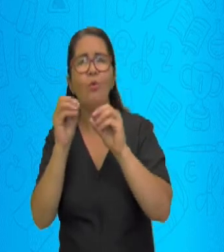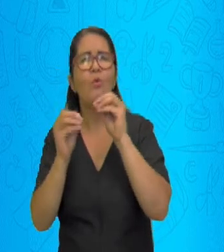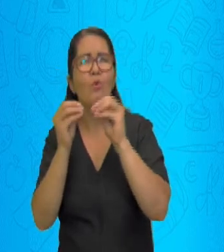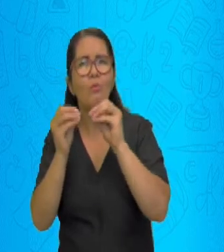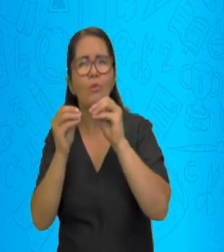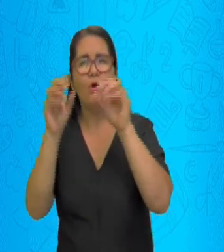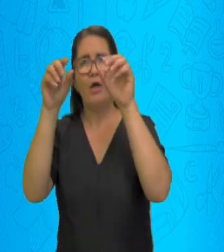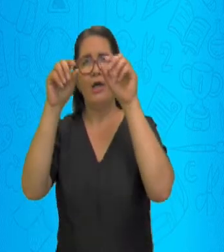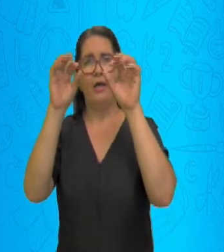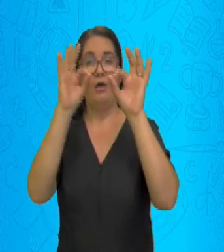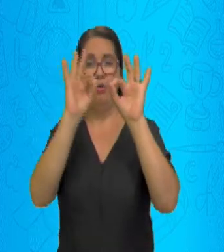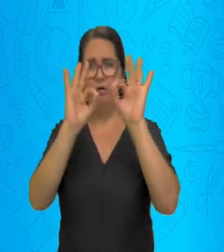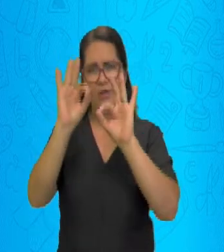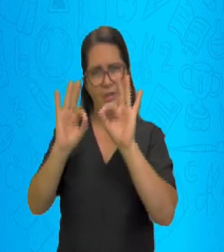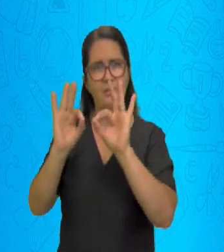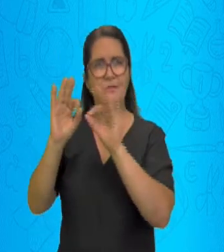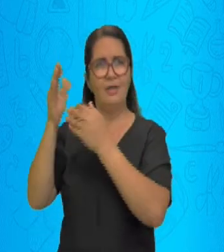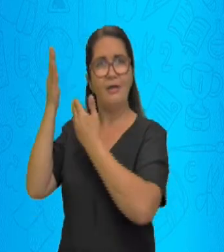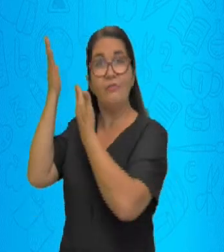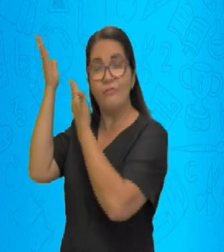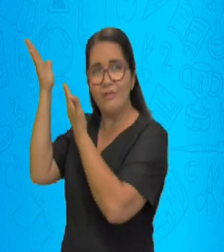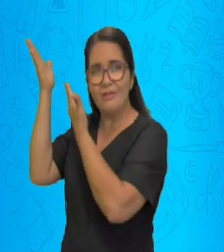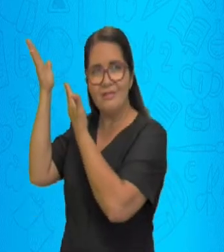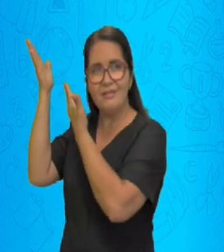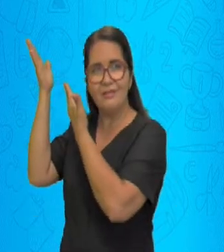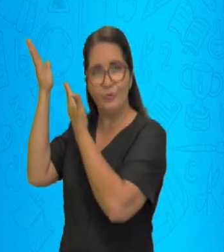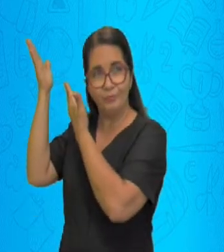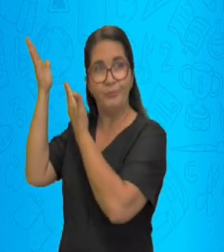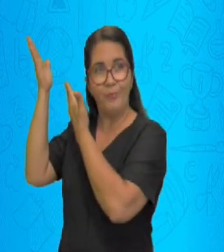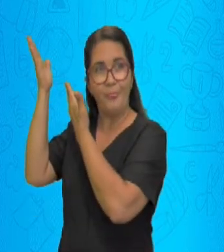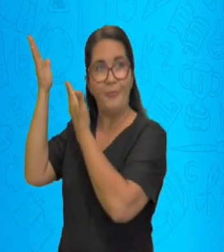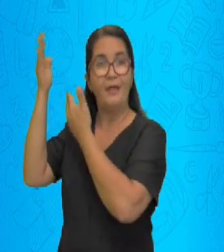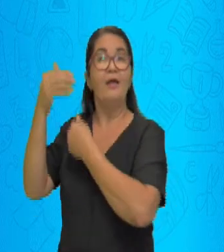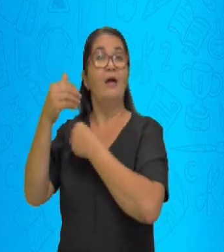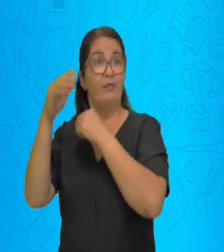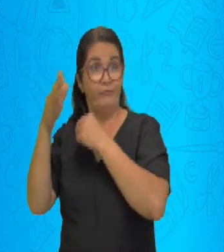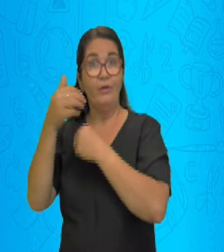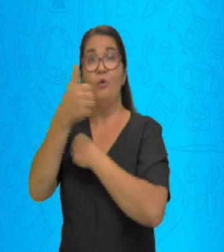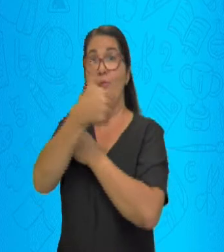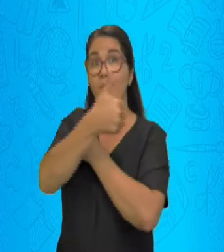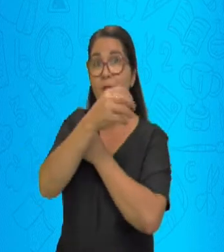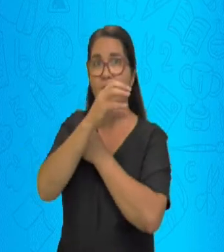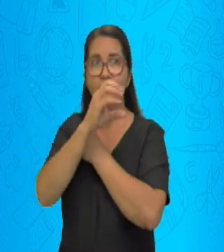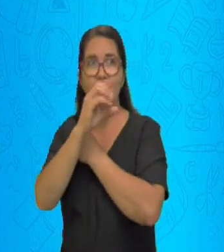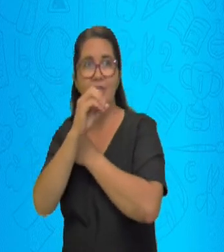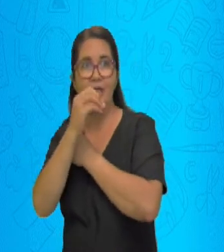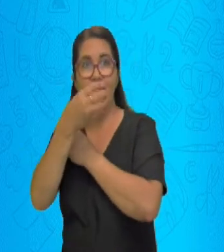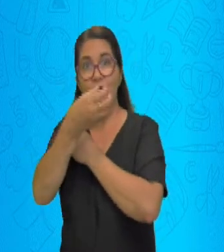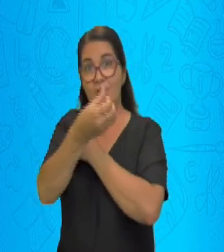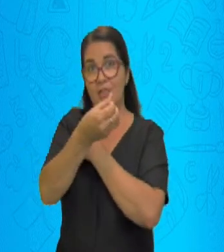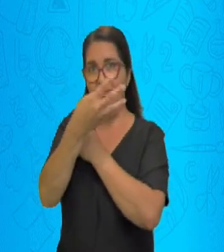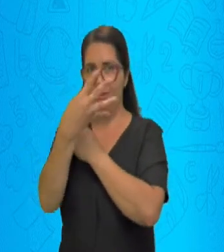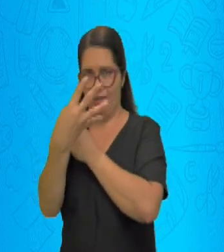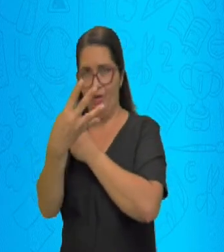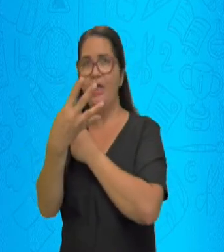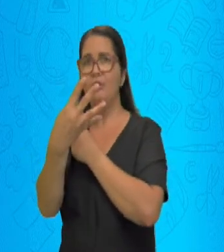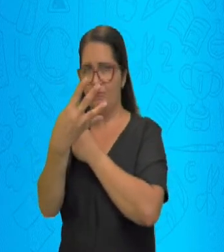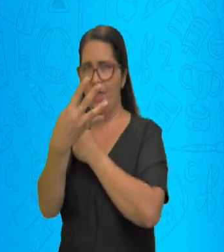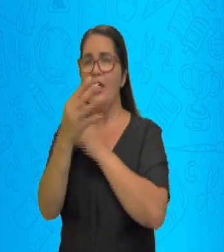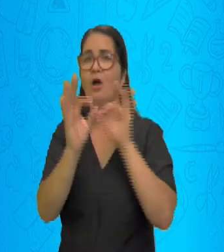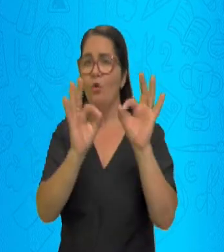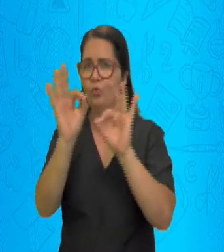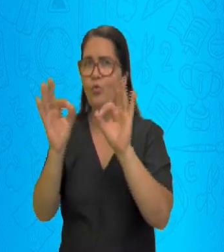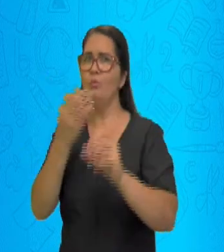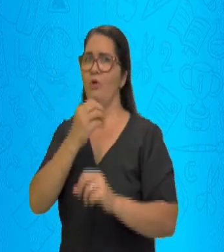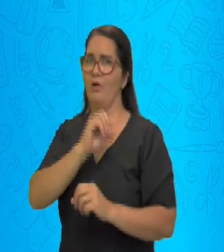quadro QVL, 1064 mais 334, cada número na sua ordem. Fora